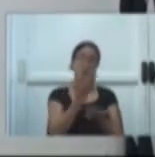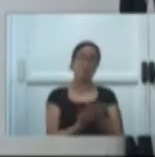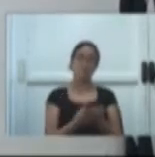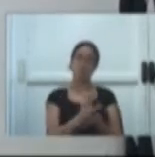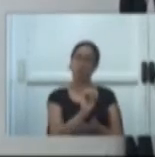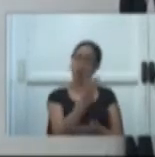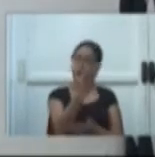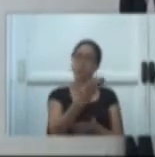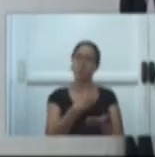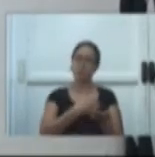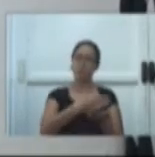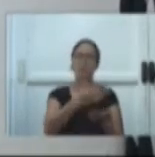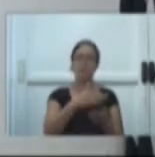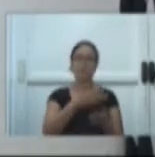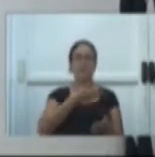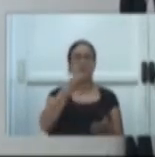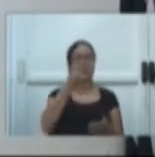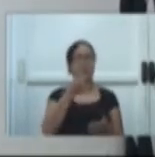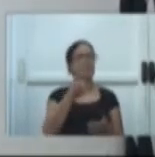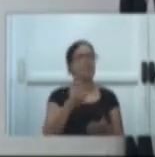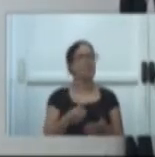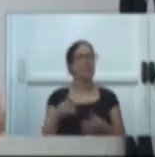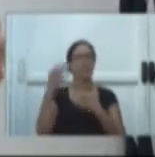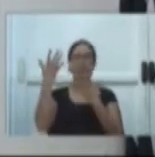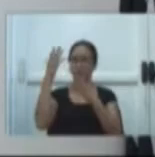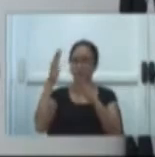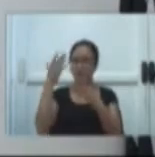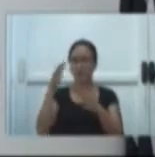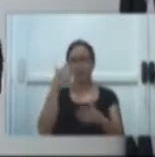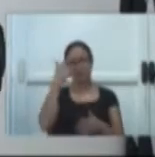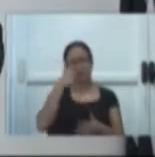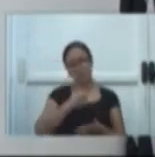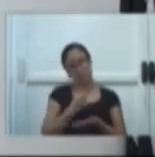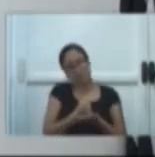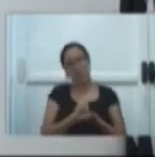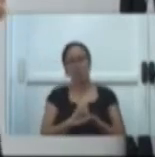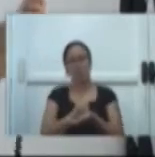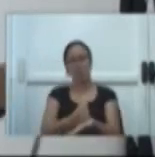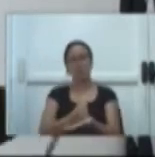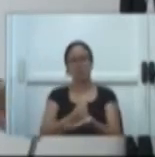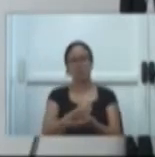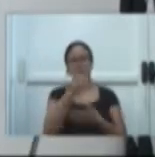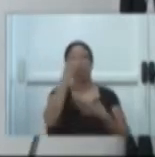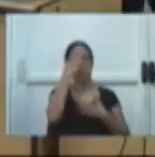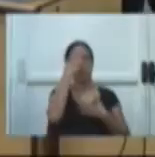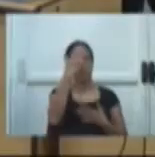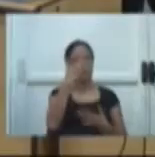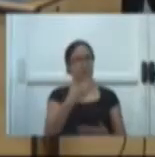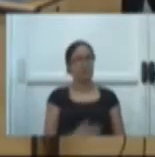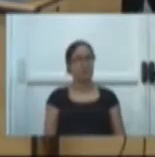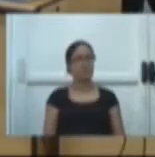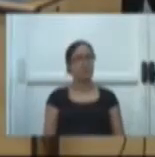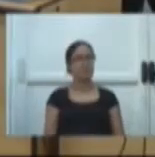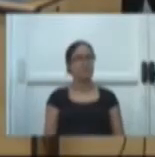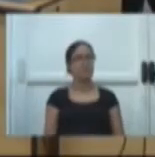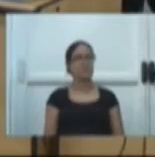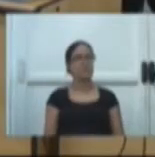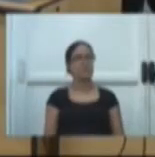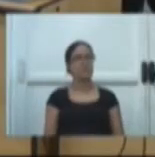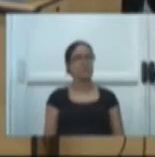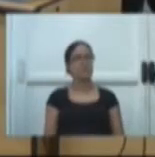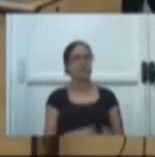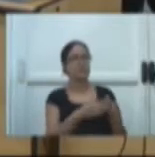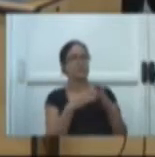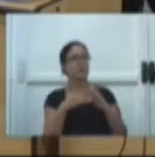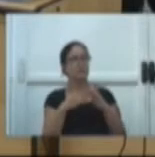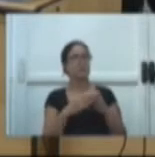da senhora e me coloco à disposição também para auxiliar no que for preciso. Muito obrigada, senhor presidente. Questão de ordem, presidência. Uma questão de